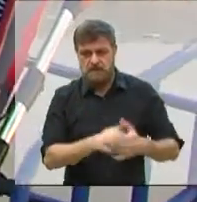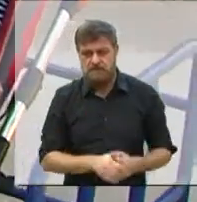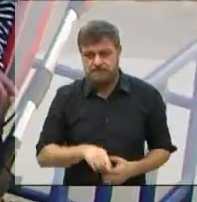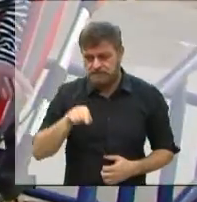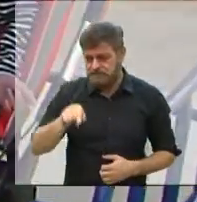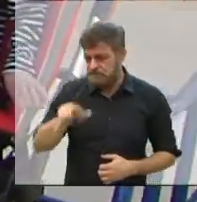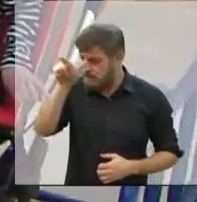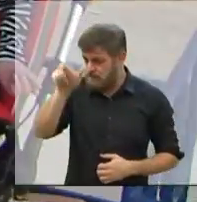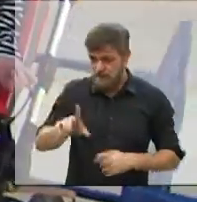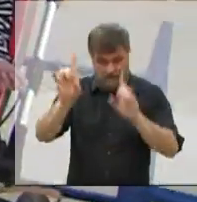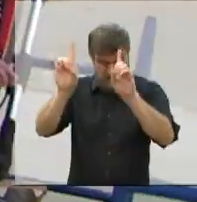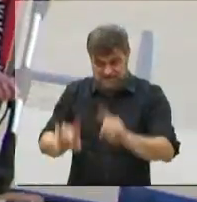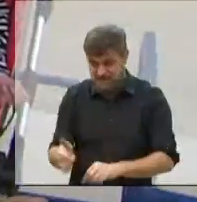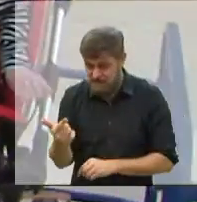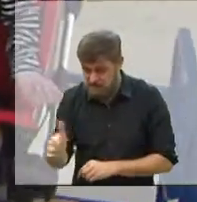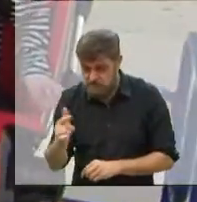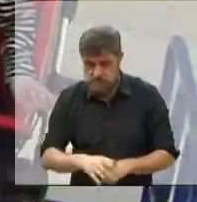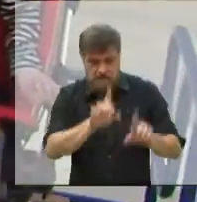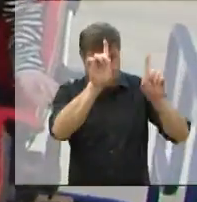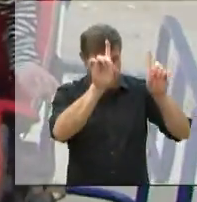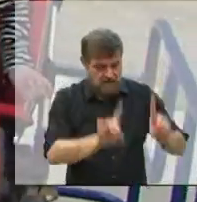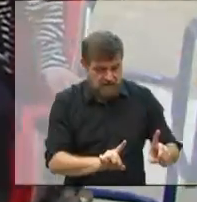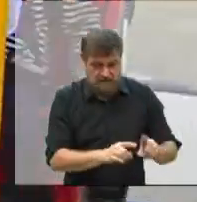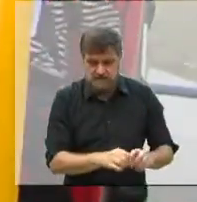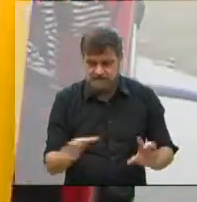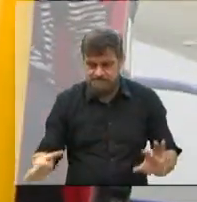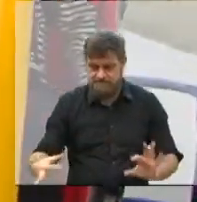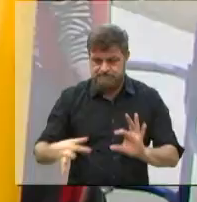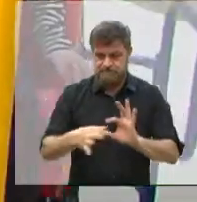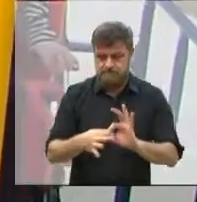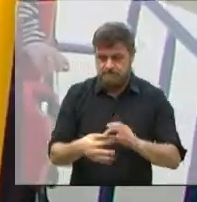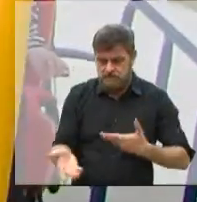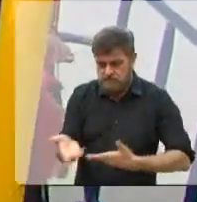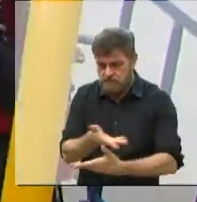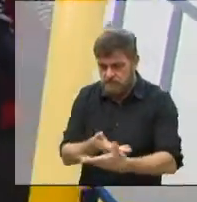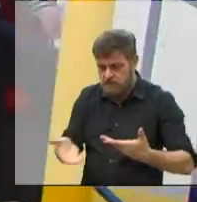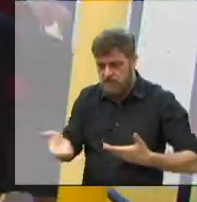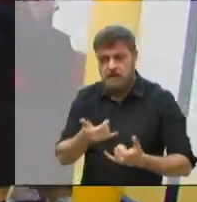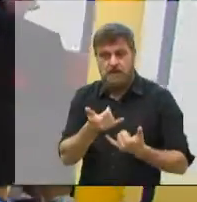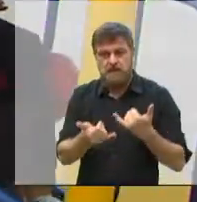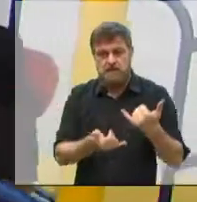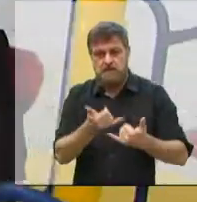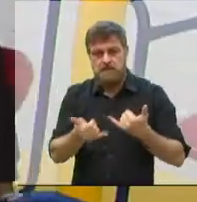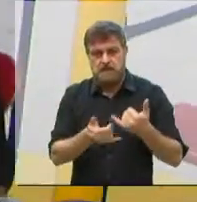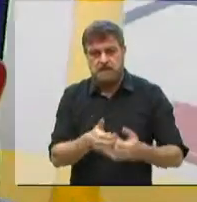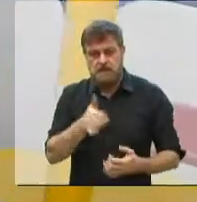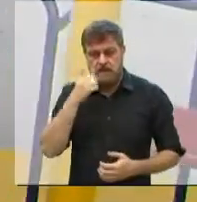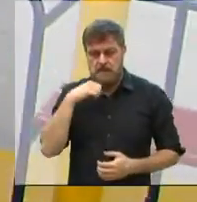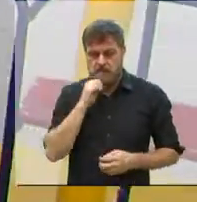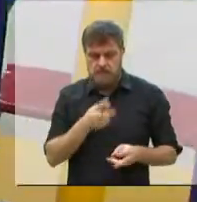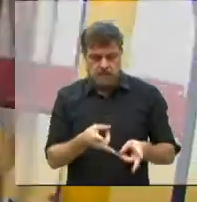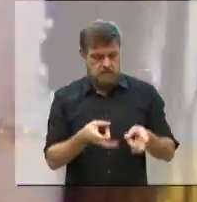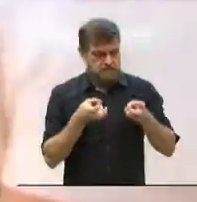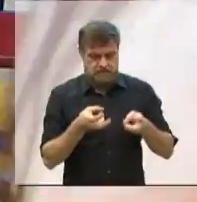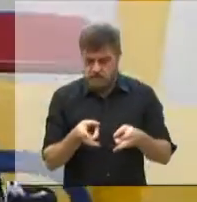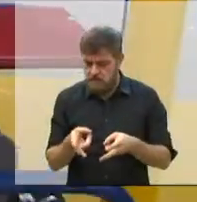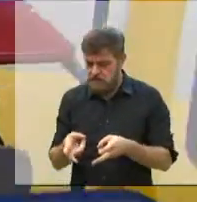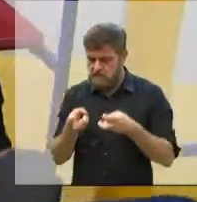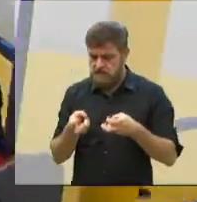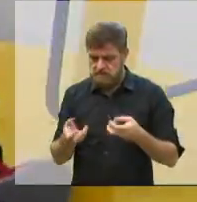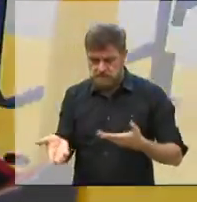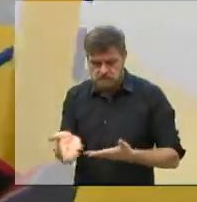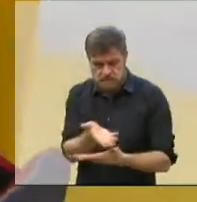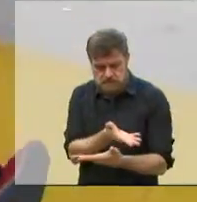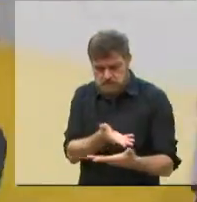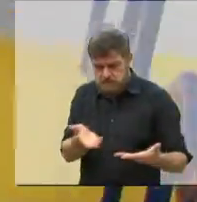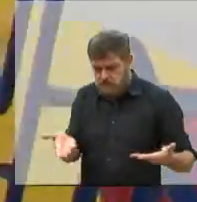não tinha deficiência alguma, junto com a criança dela que é deficiente. E ela percebeu nessas interações aí